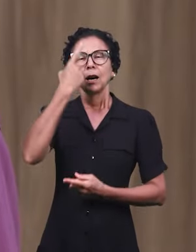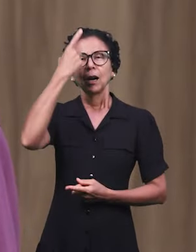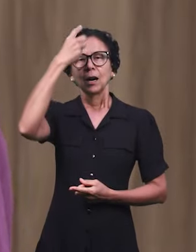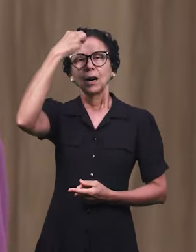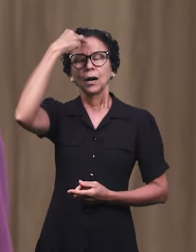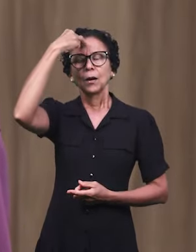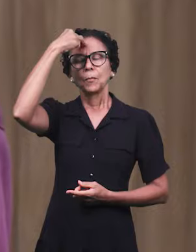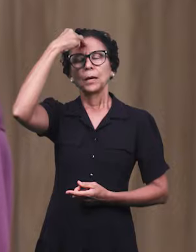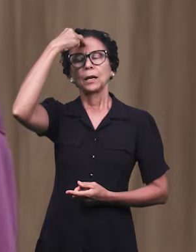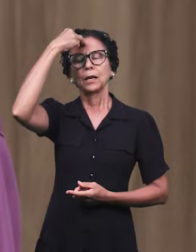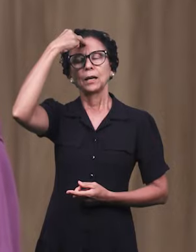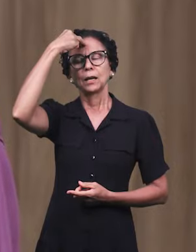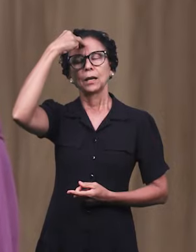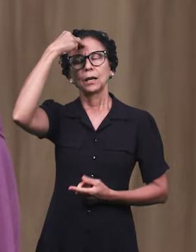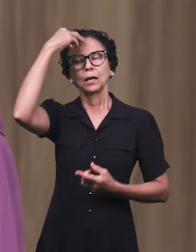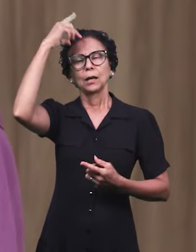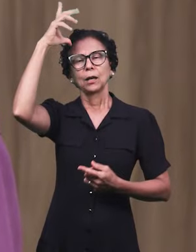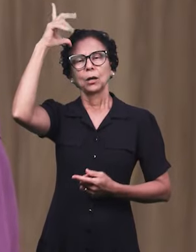produz a endorfina através